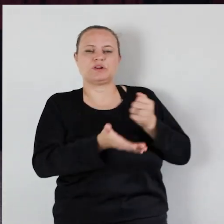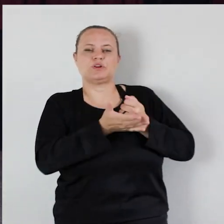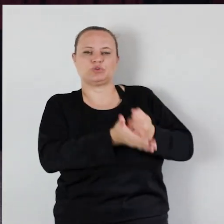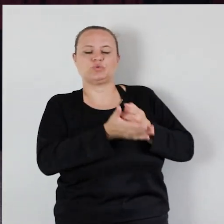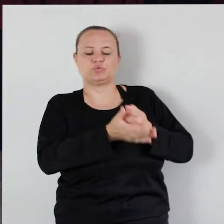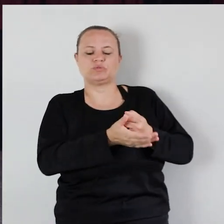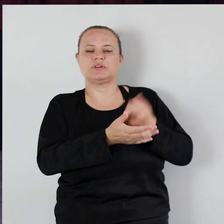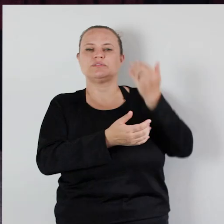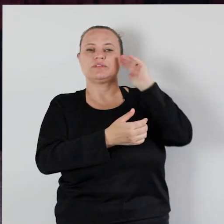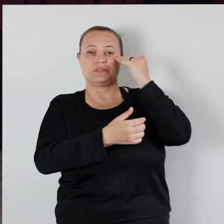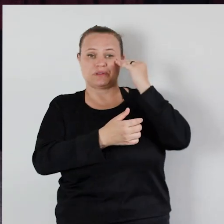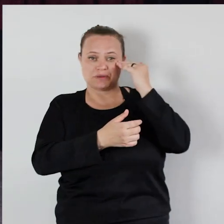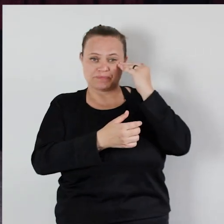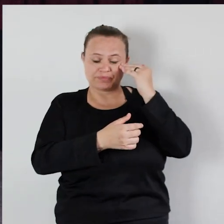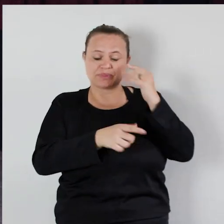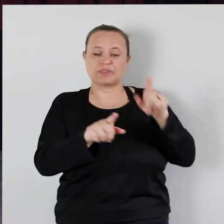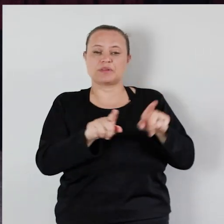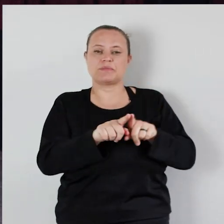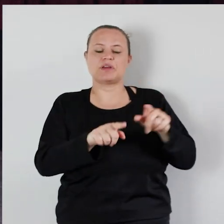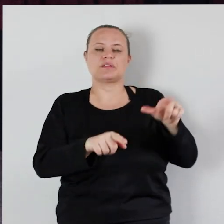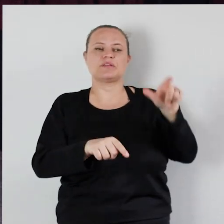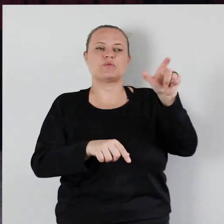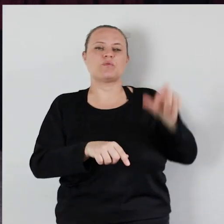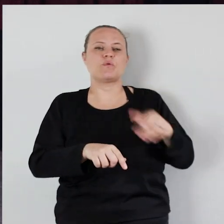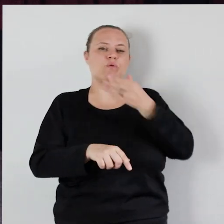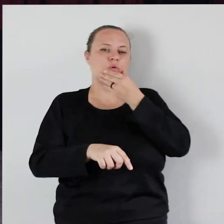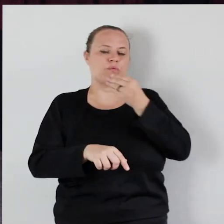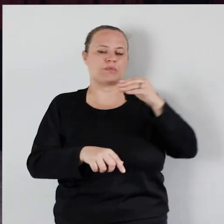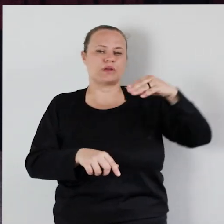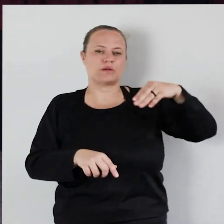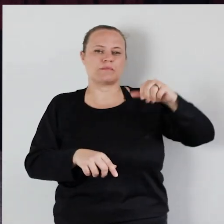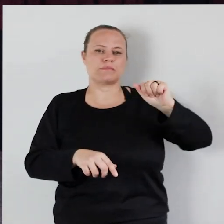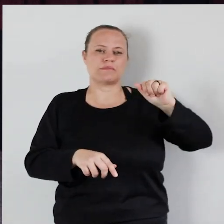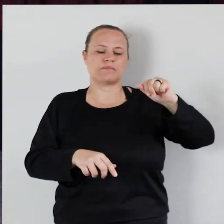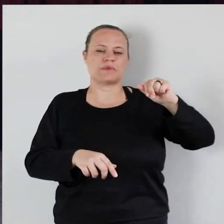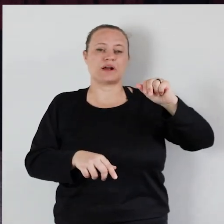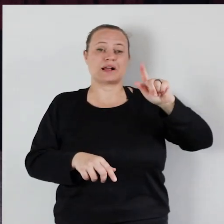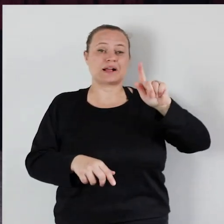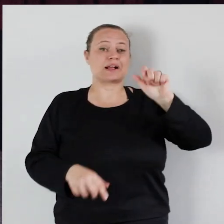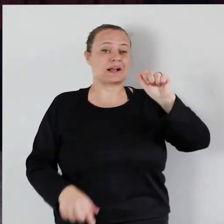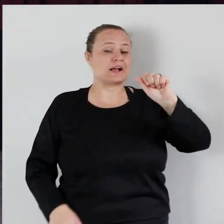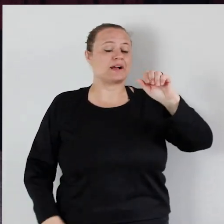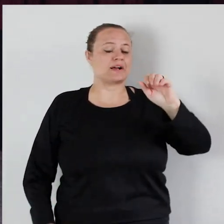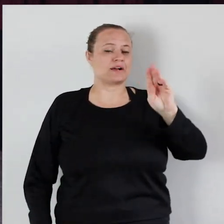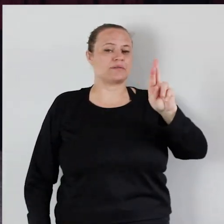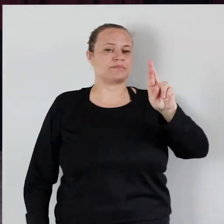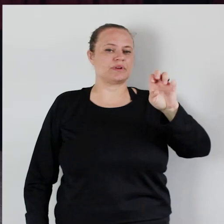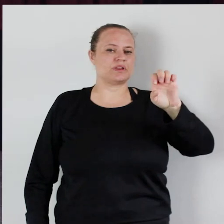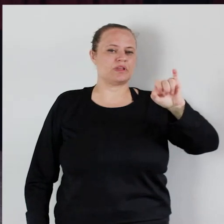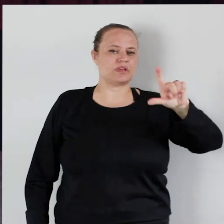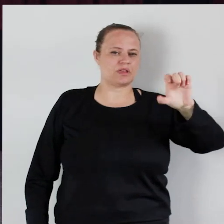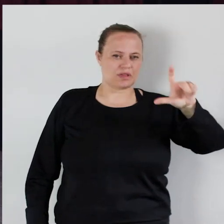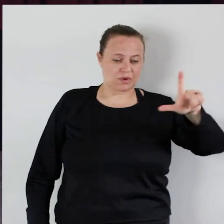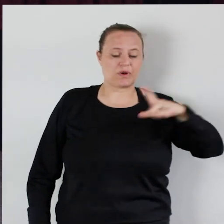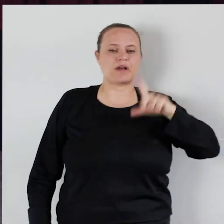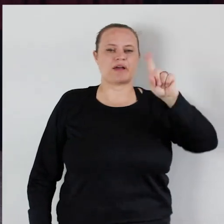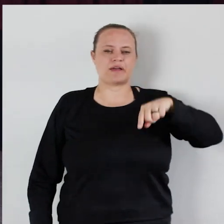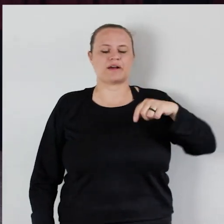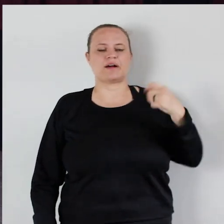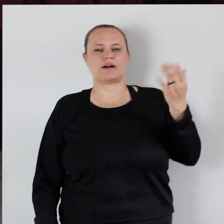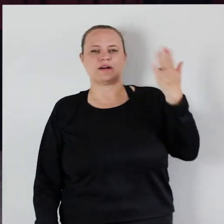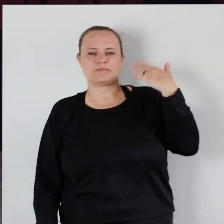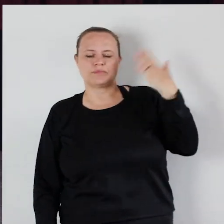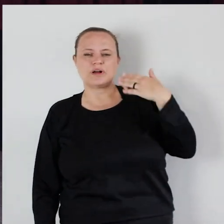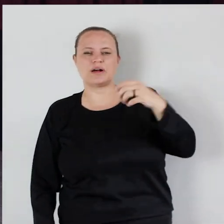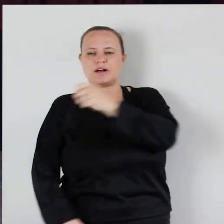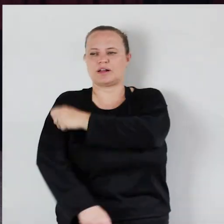Clênia ajuda a gente a colocar. E na época o Gabriel Portela, que hoje para mim é maravilhoso ver,